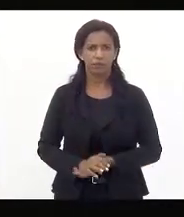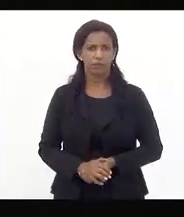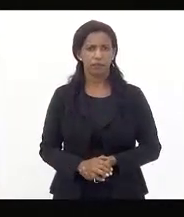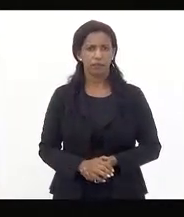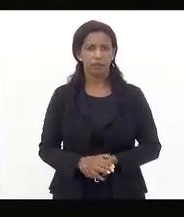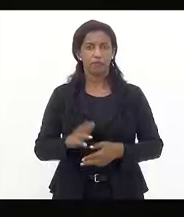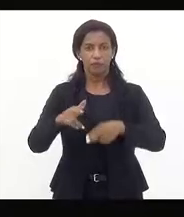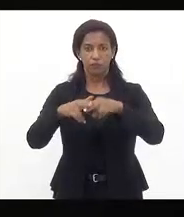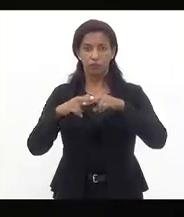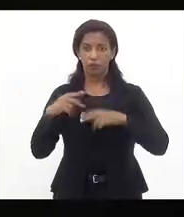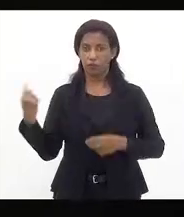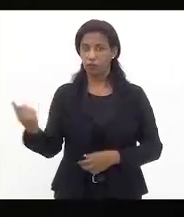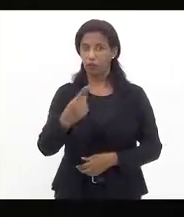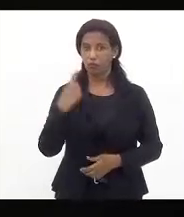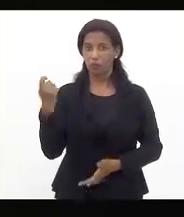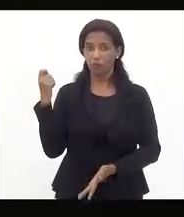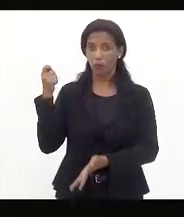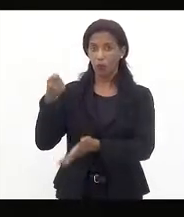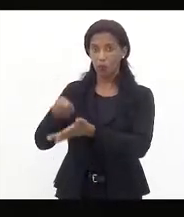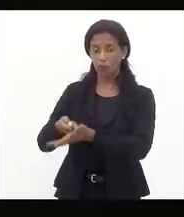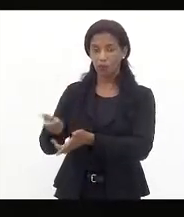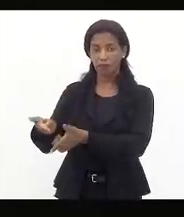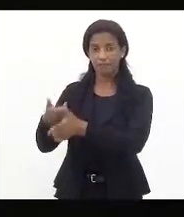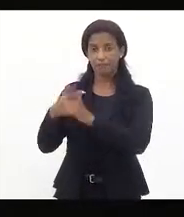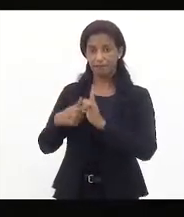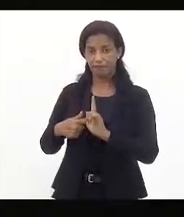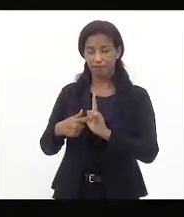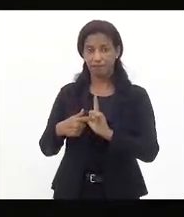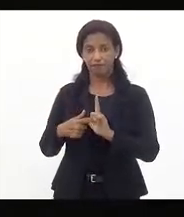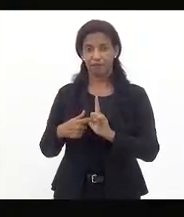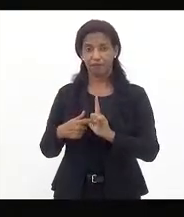nós estamos cobrando que essa dívida seja